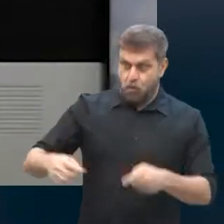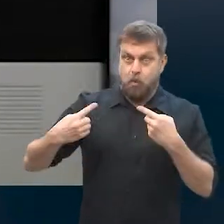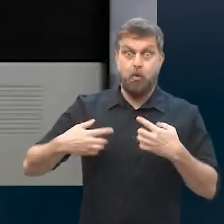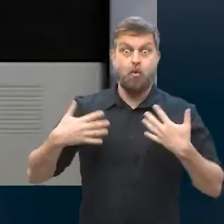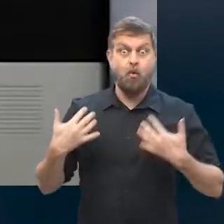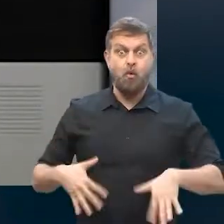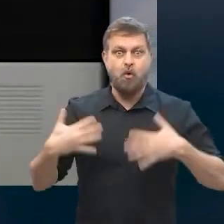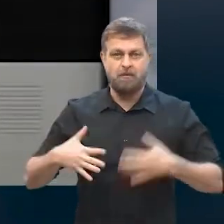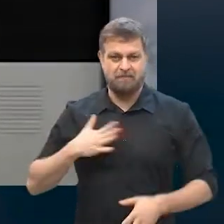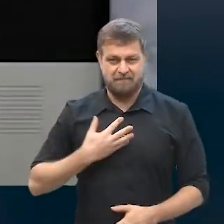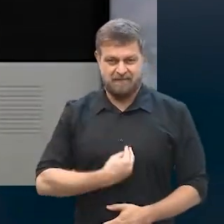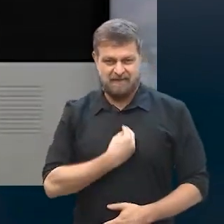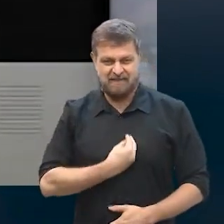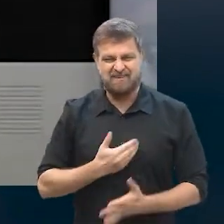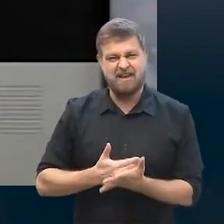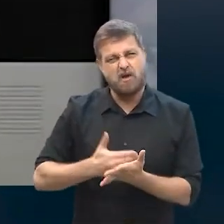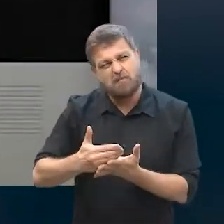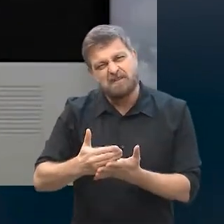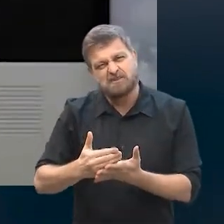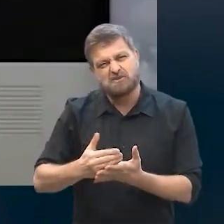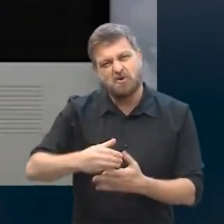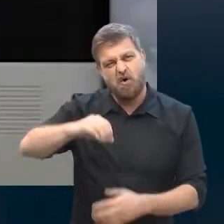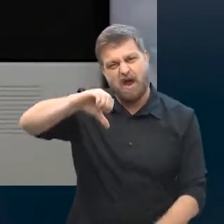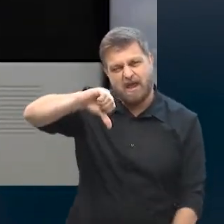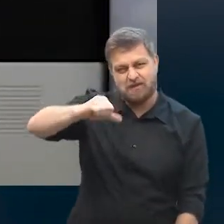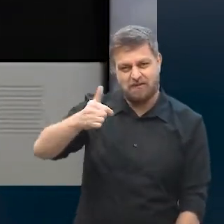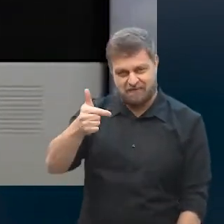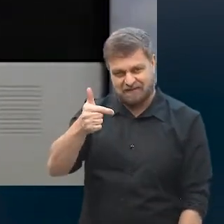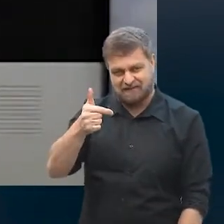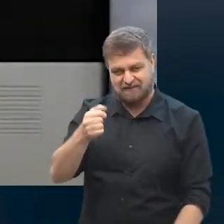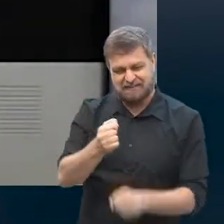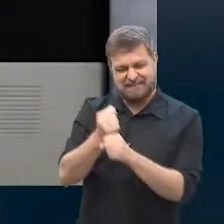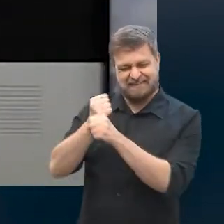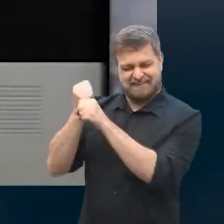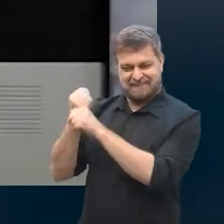vida profissional começou em 92.